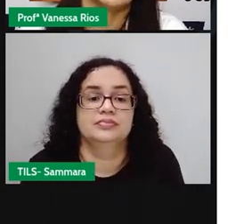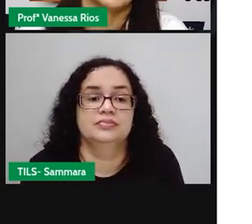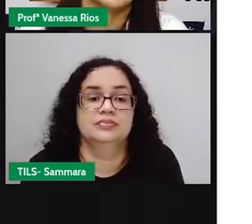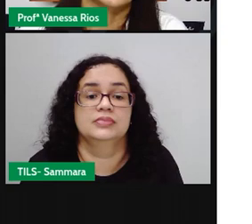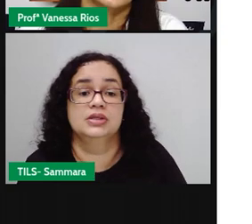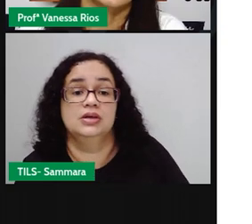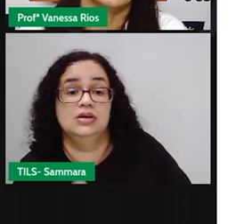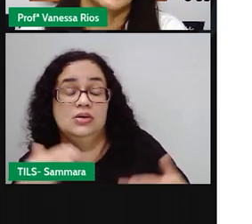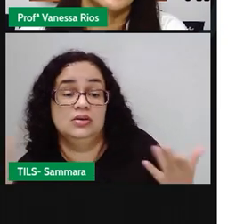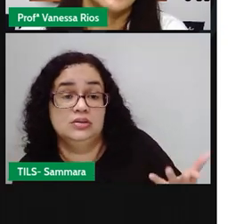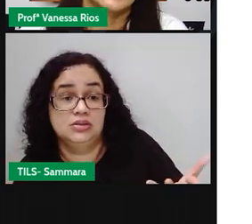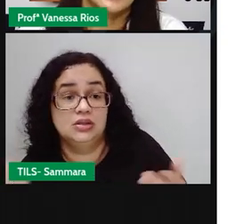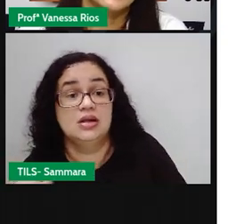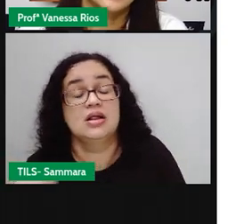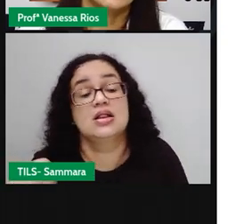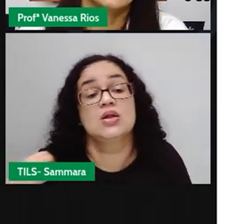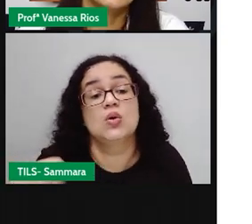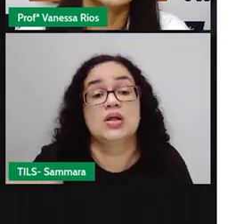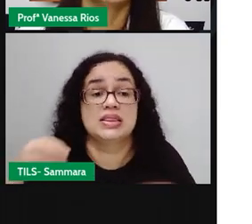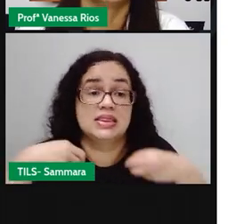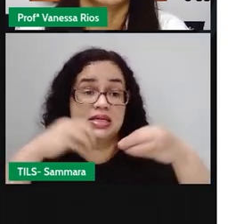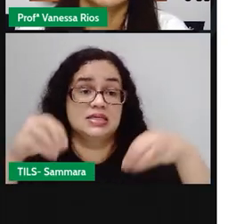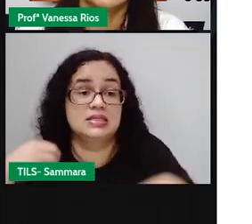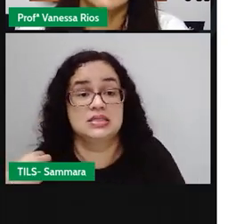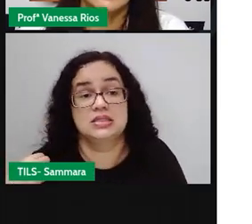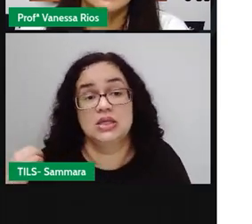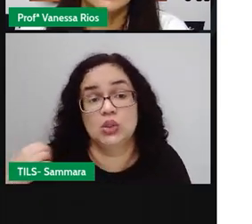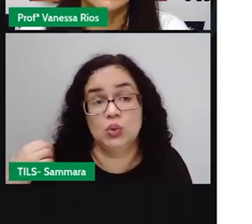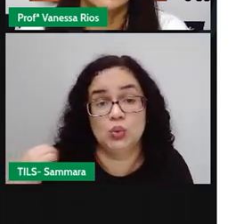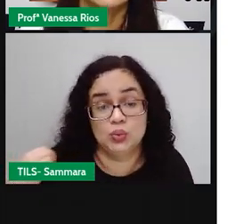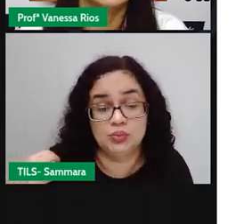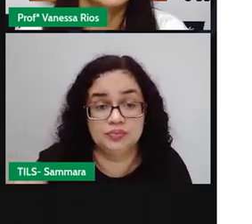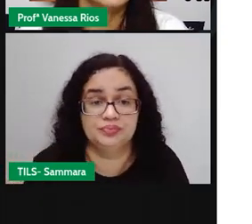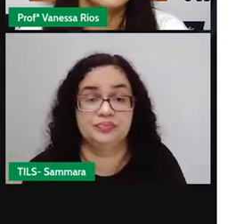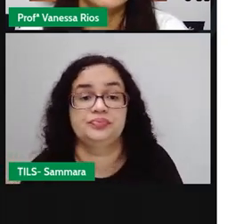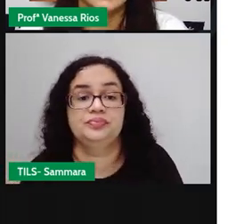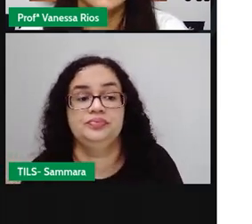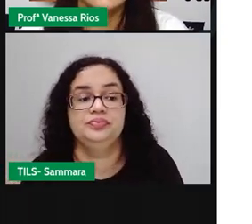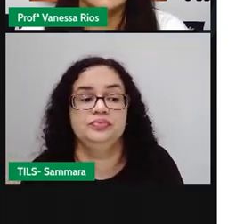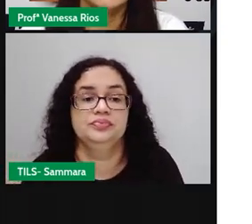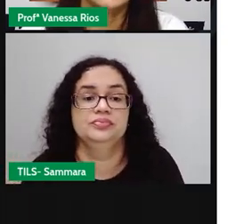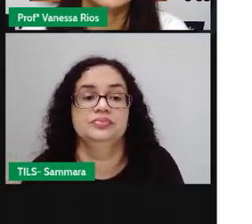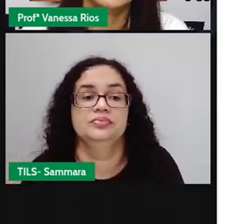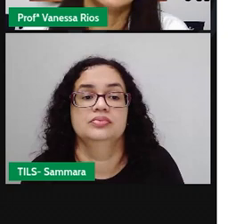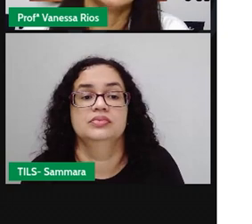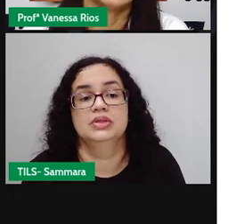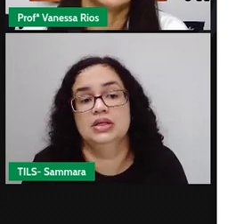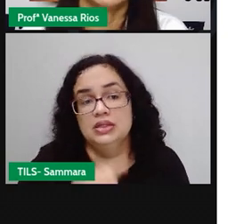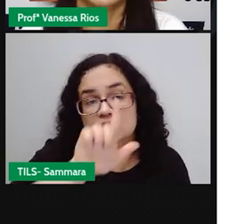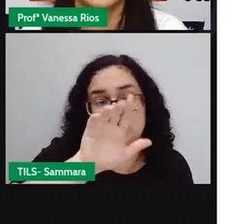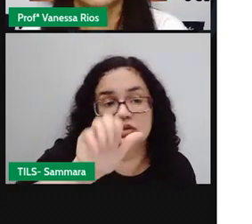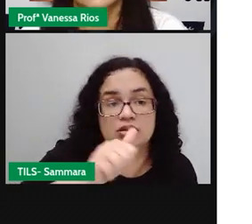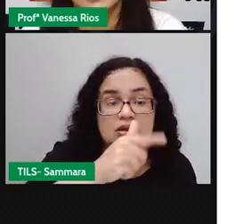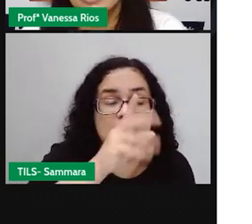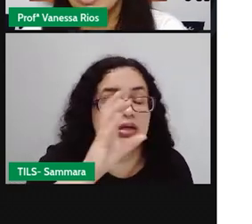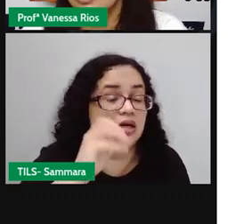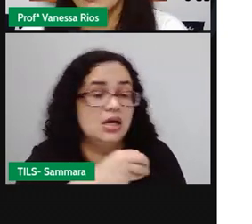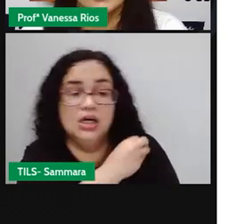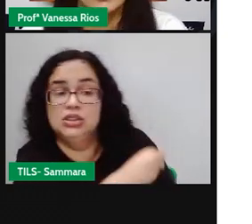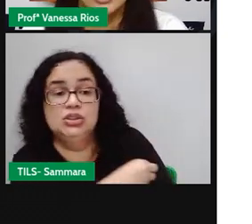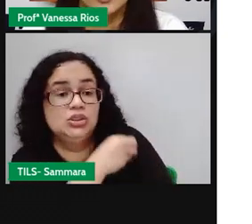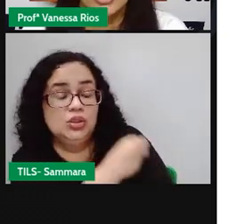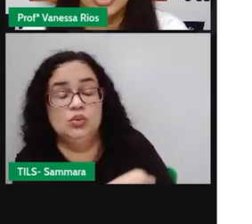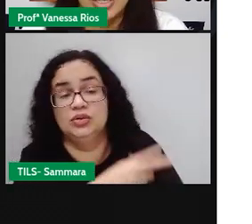E essa caixa agora é a caixa do tecido. Tecido de lã, tecido de algodão,